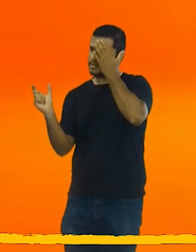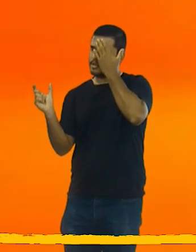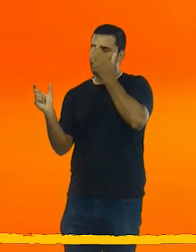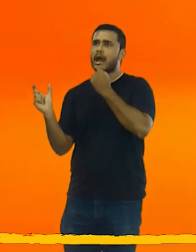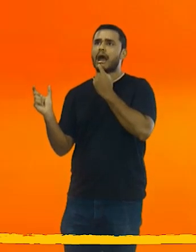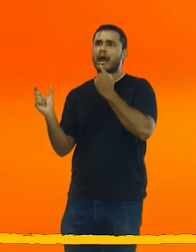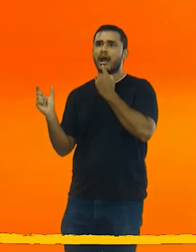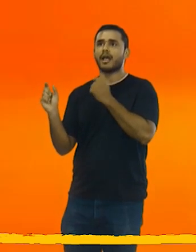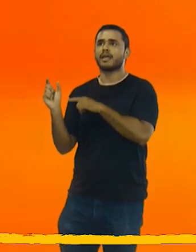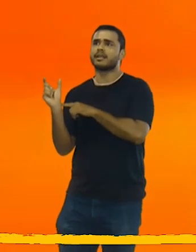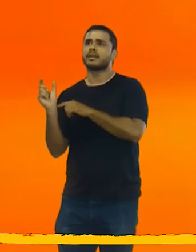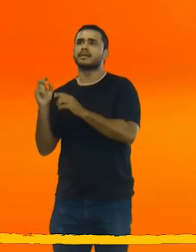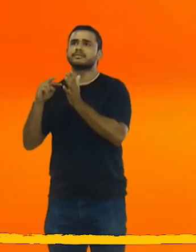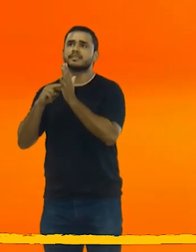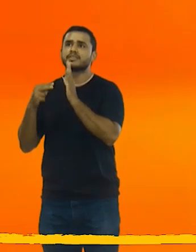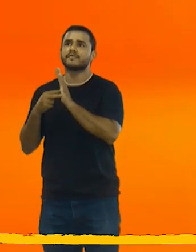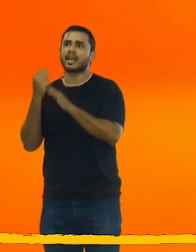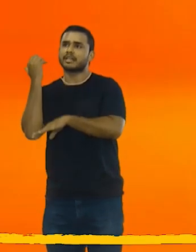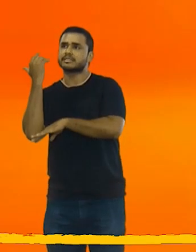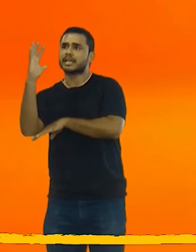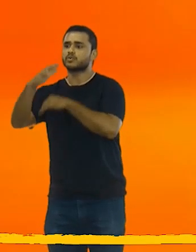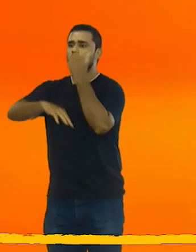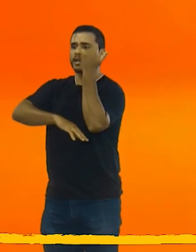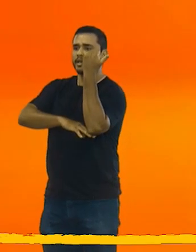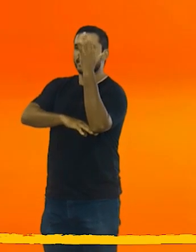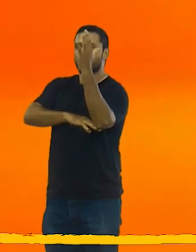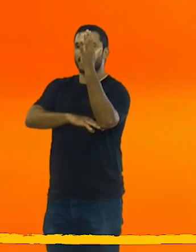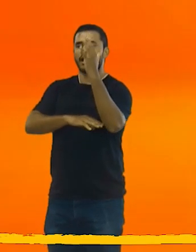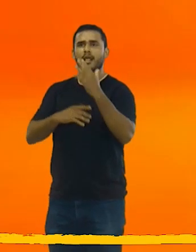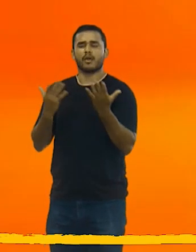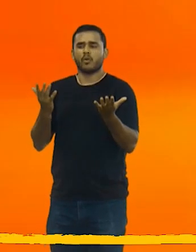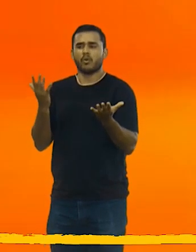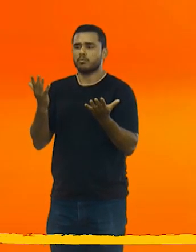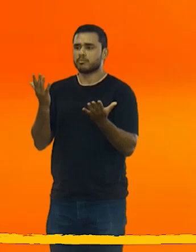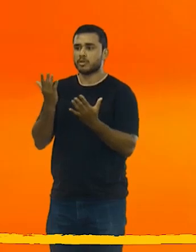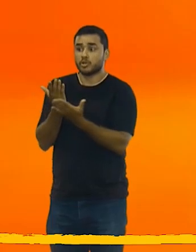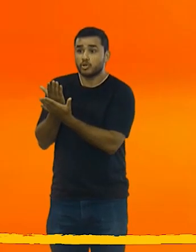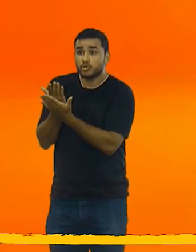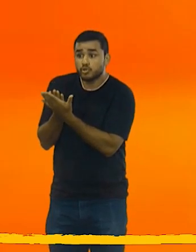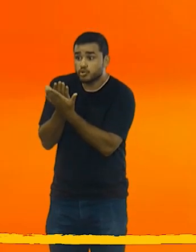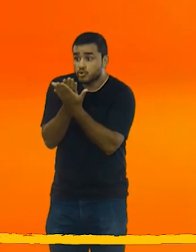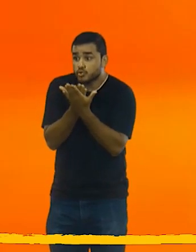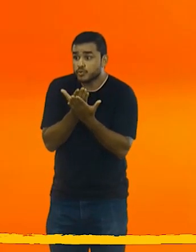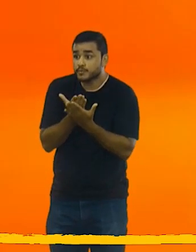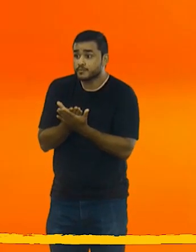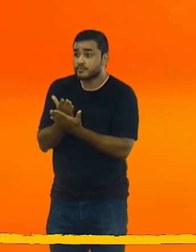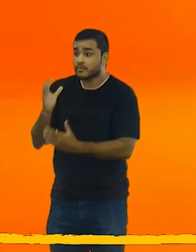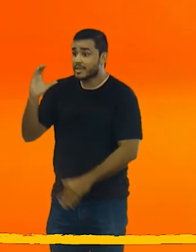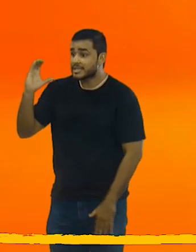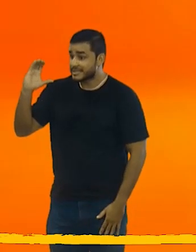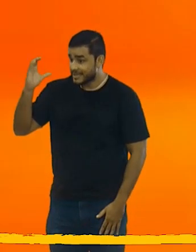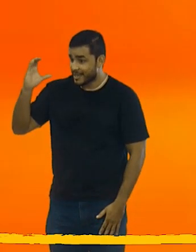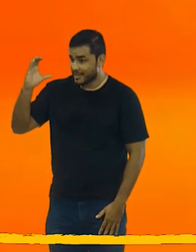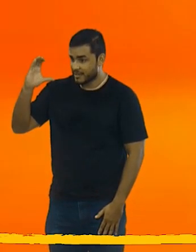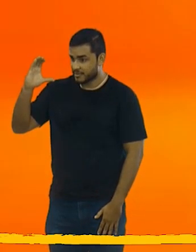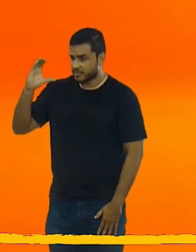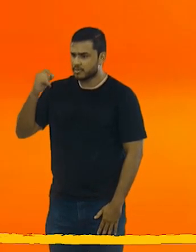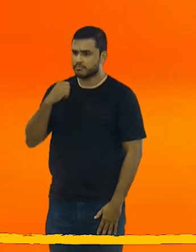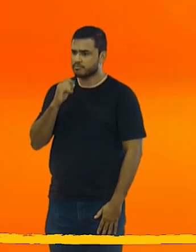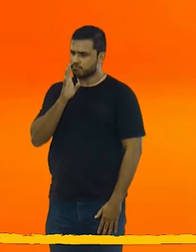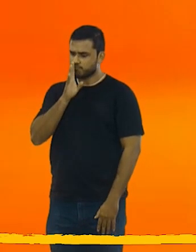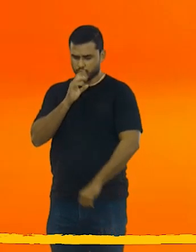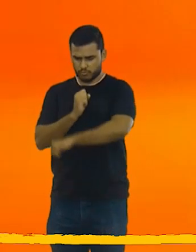para entender a natureza. Para entender a natureza, eu uso o evolucionismo de Charles